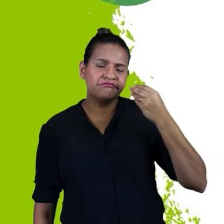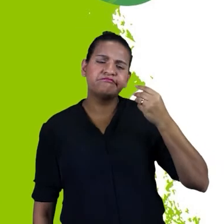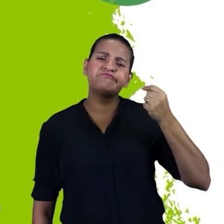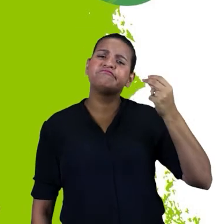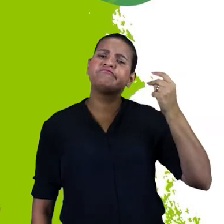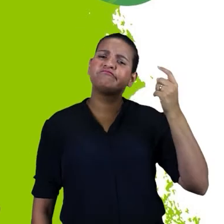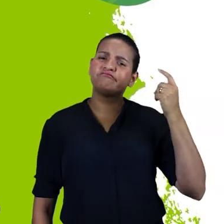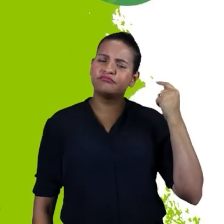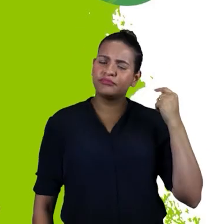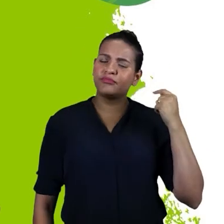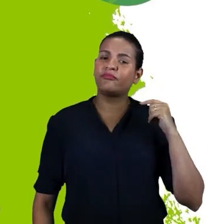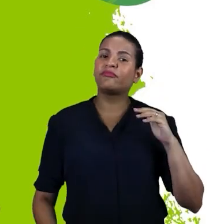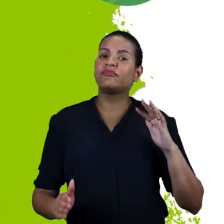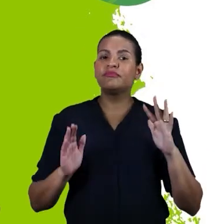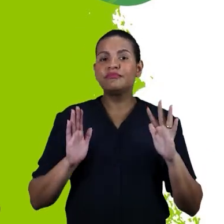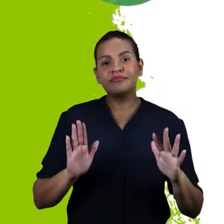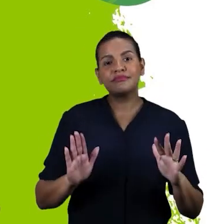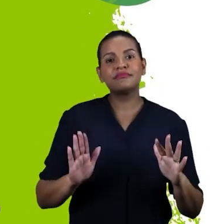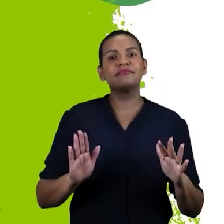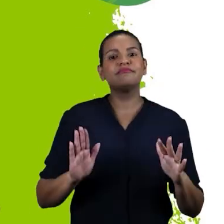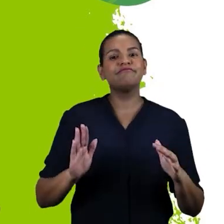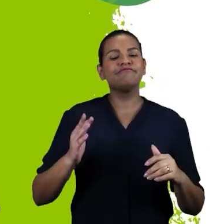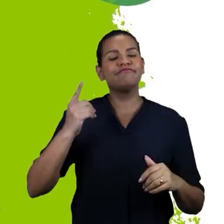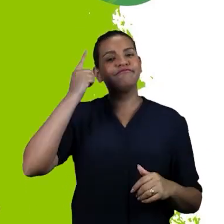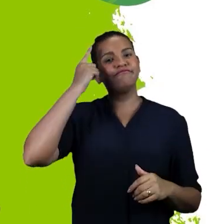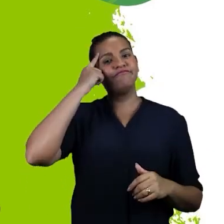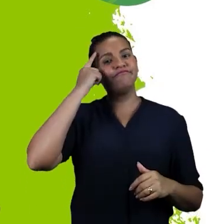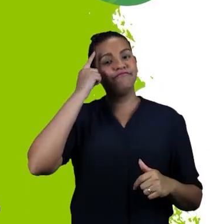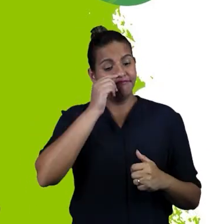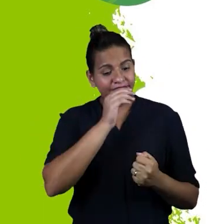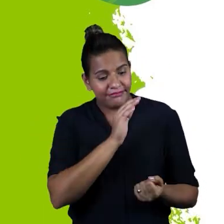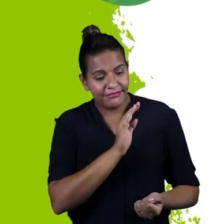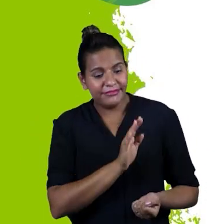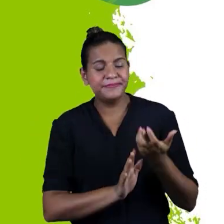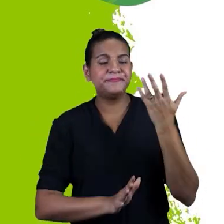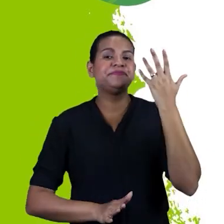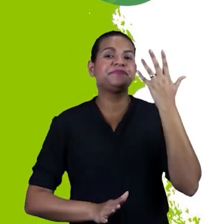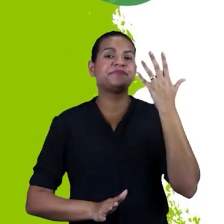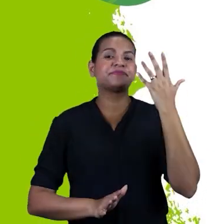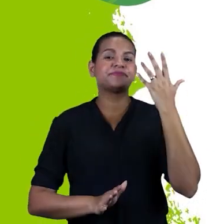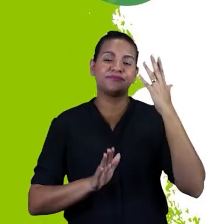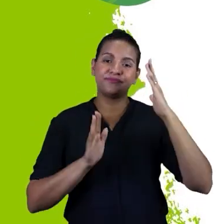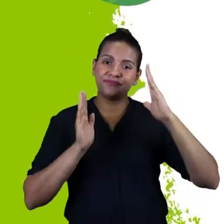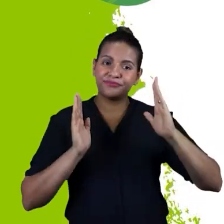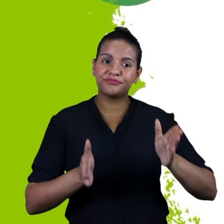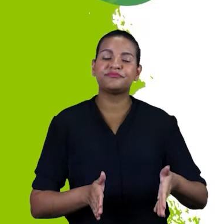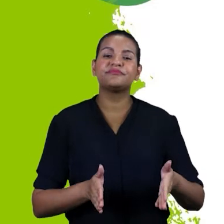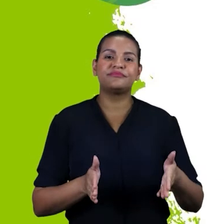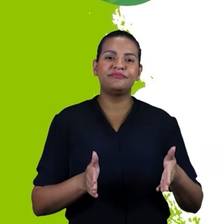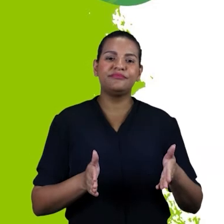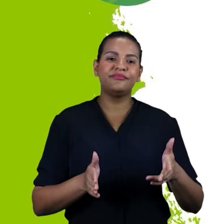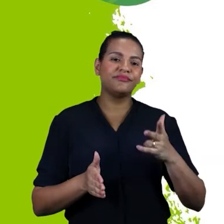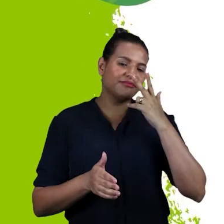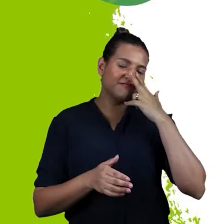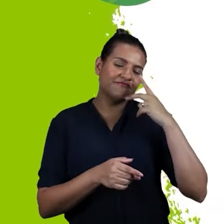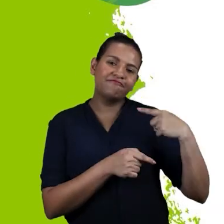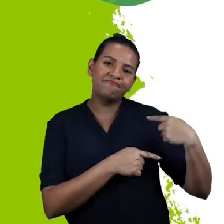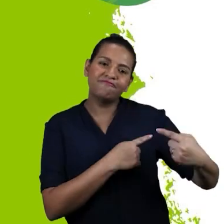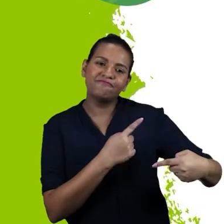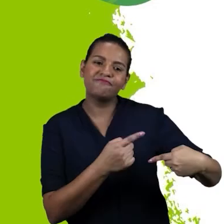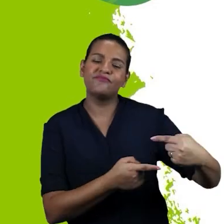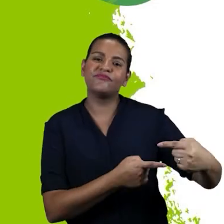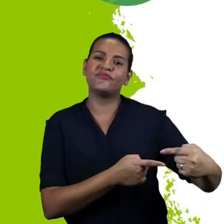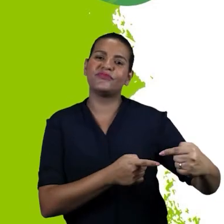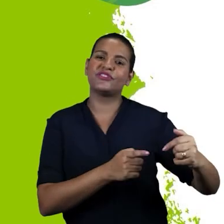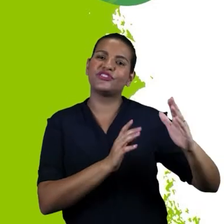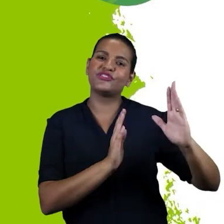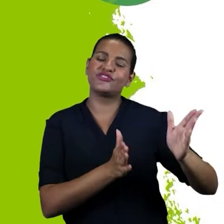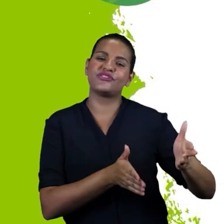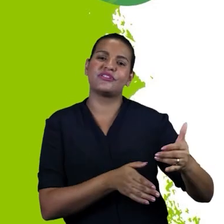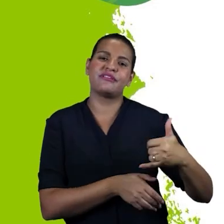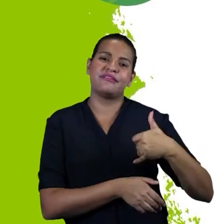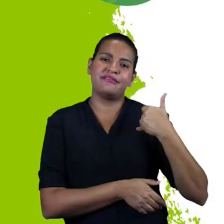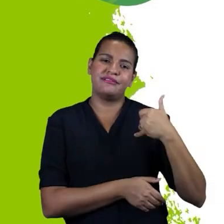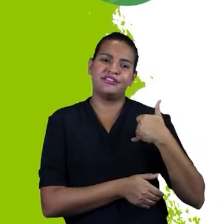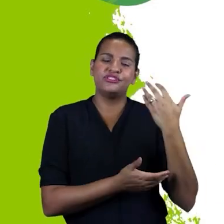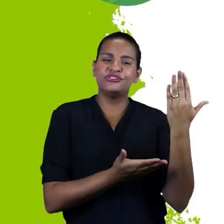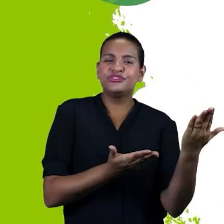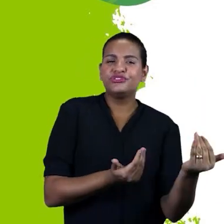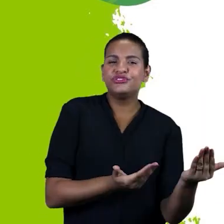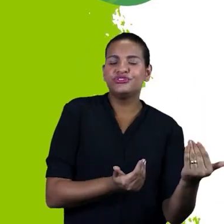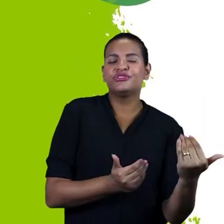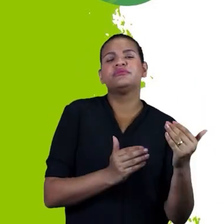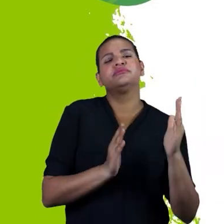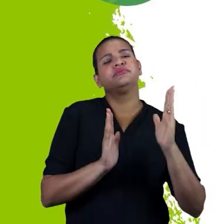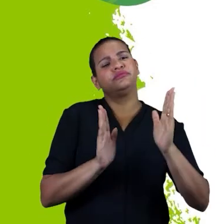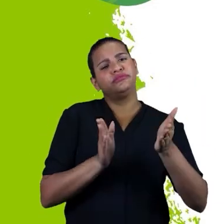aí dentro das nossas capacidades de compreensões, né? Porém, o momento que ela vem ao ar, ela já vem numa geração que